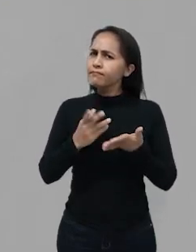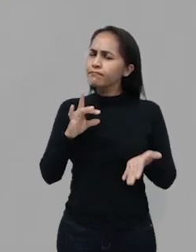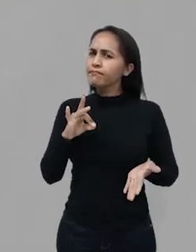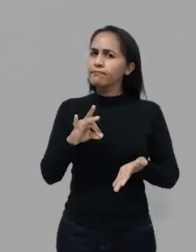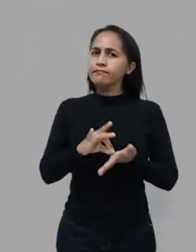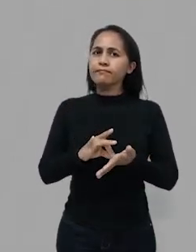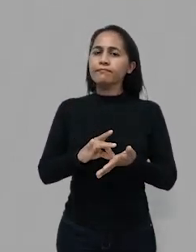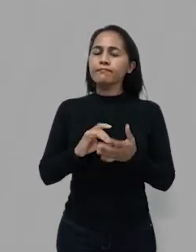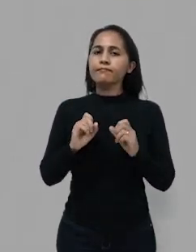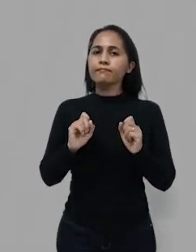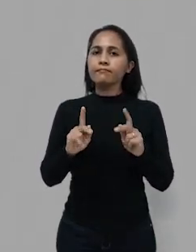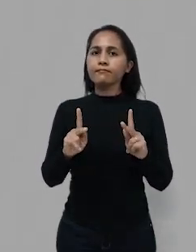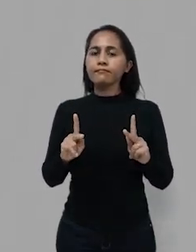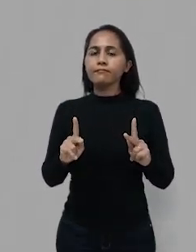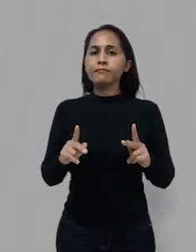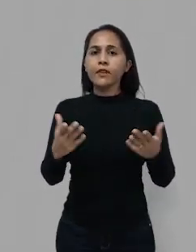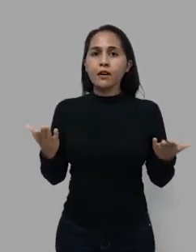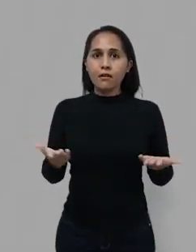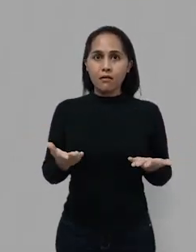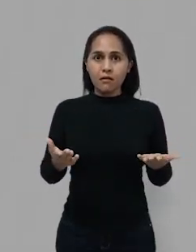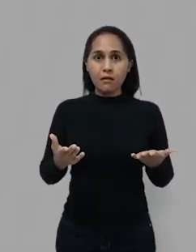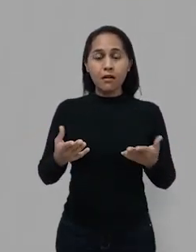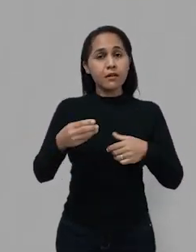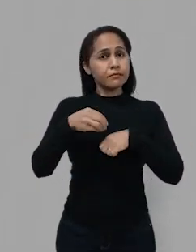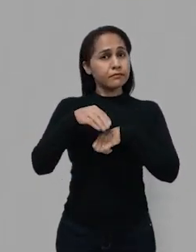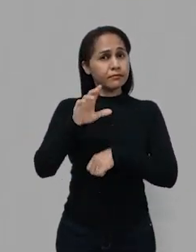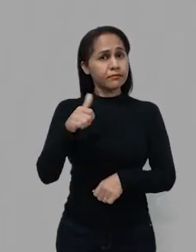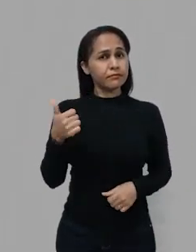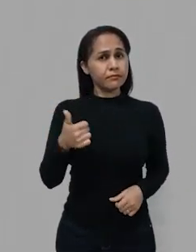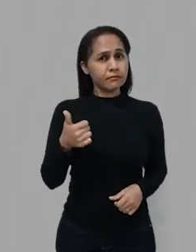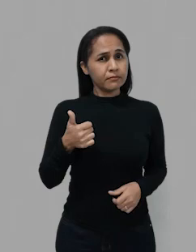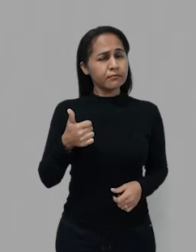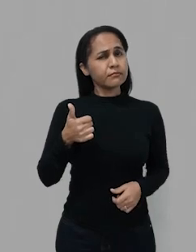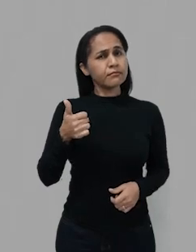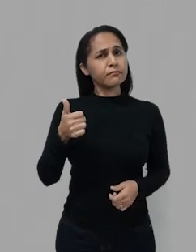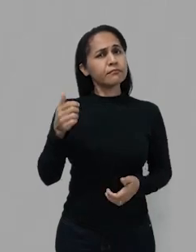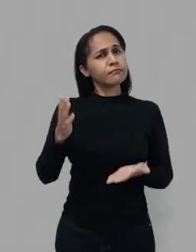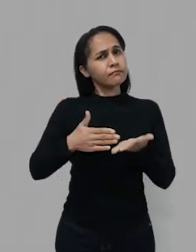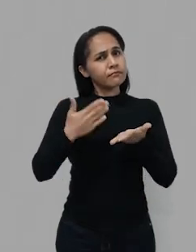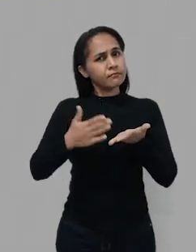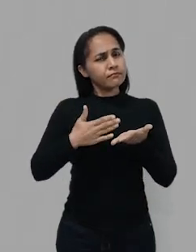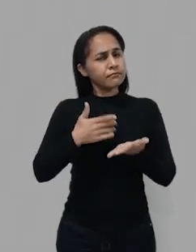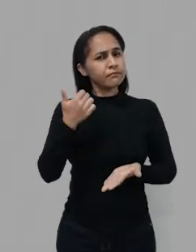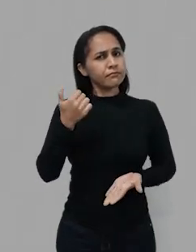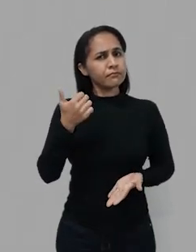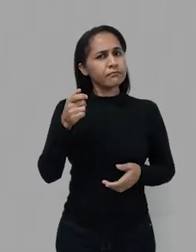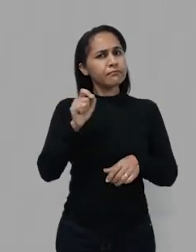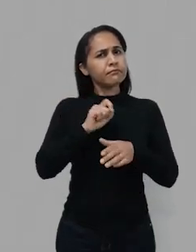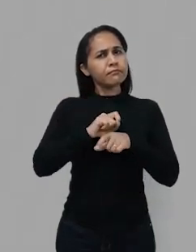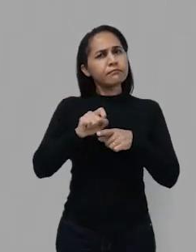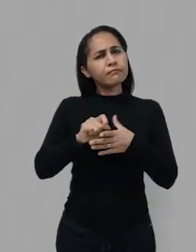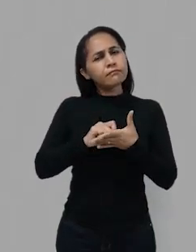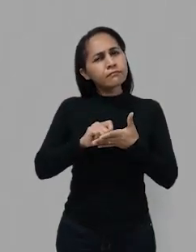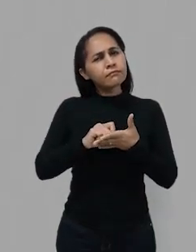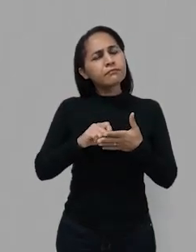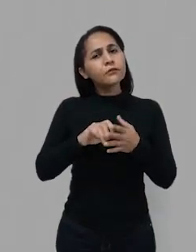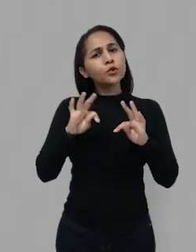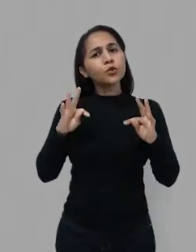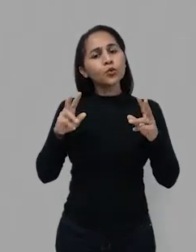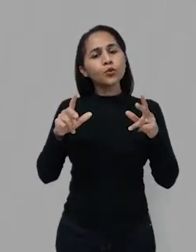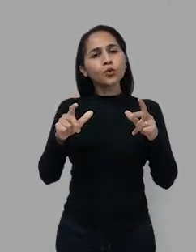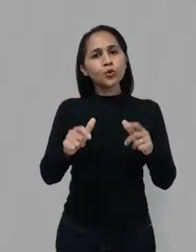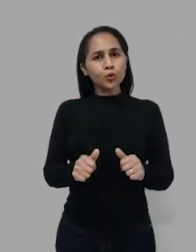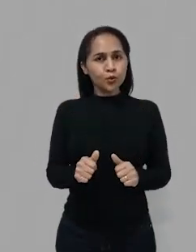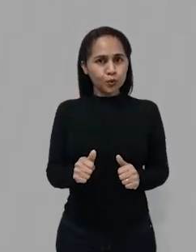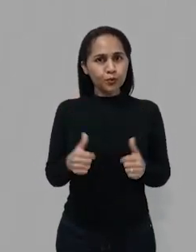essas aulas, tudo bem? Como primeira dica, caderno, lápis, caneta, borracha, para você fazer suas